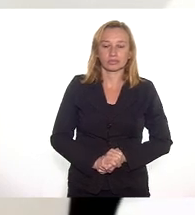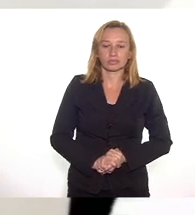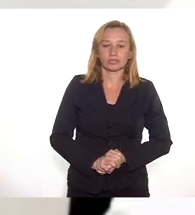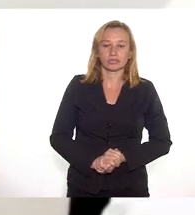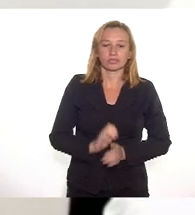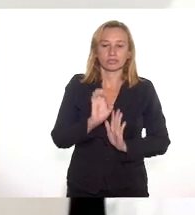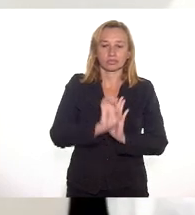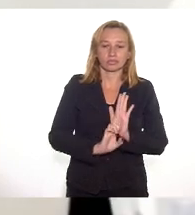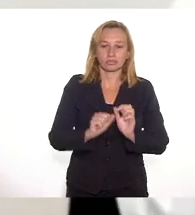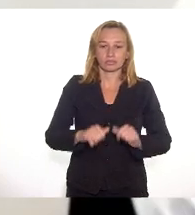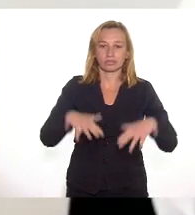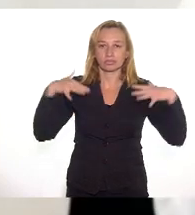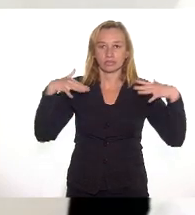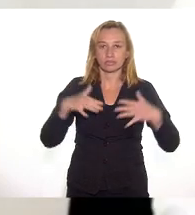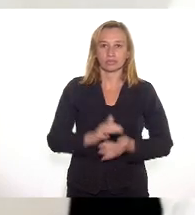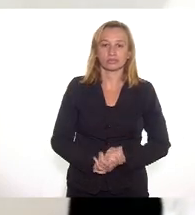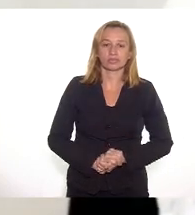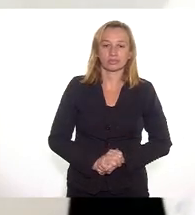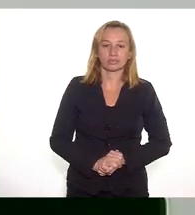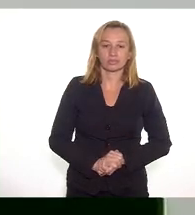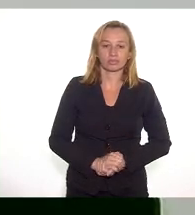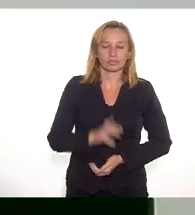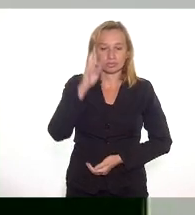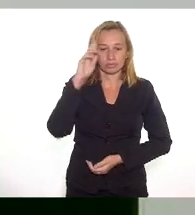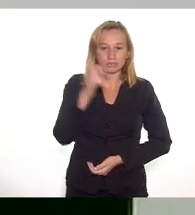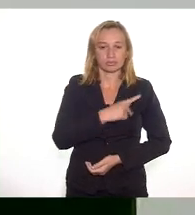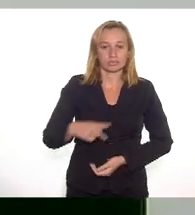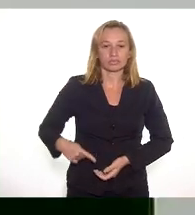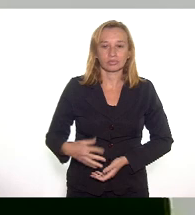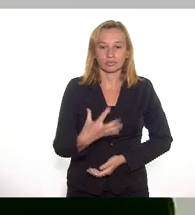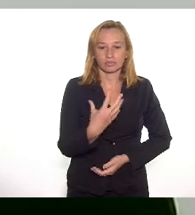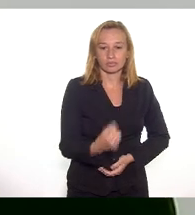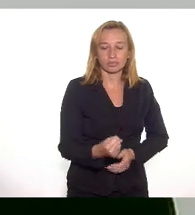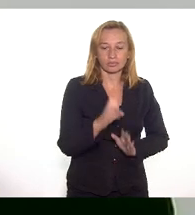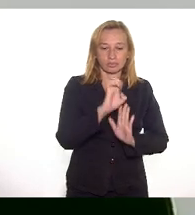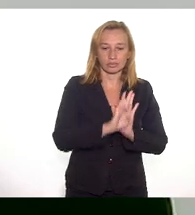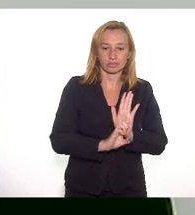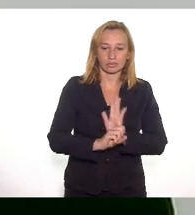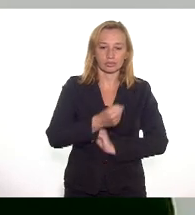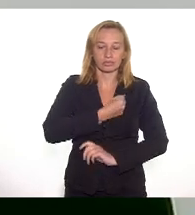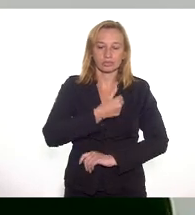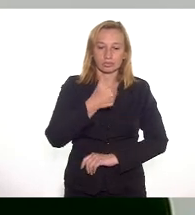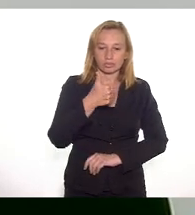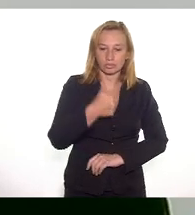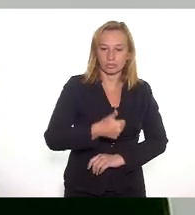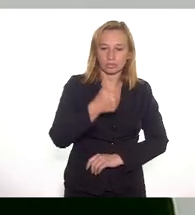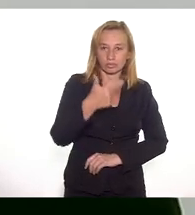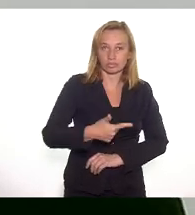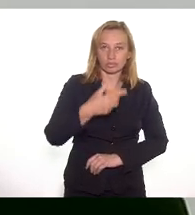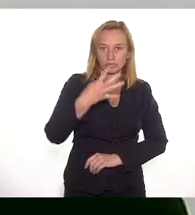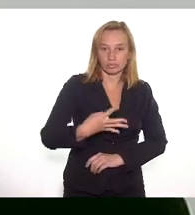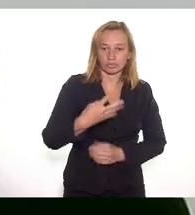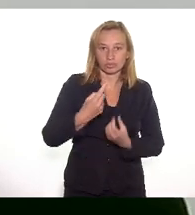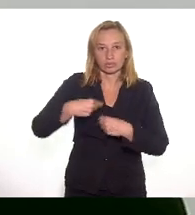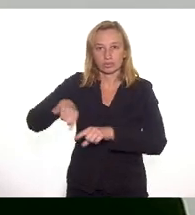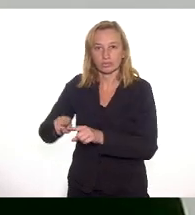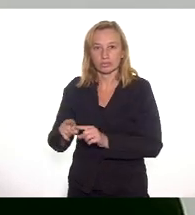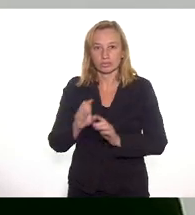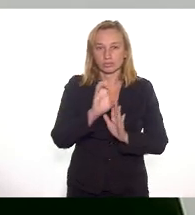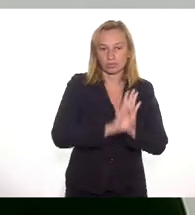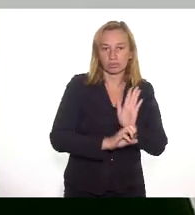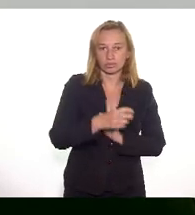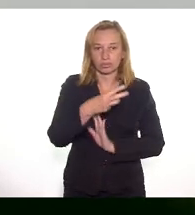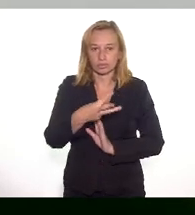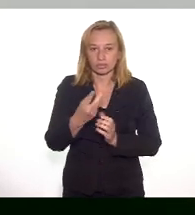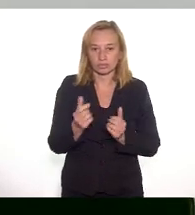emendas de plenário. Senhor presidente, o parecer é favorável às emendas 1, 2 e 4, contrário à emenda 3, concluindo